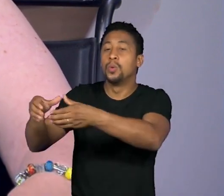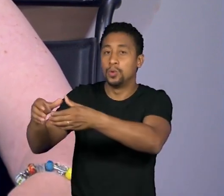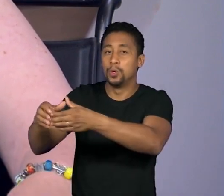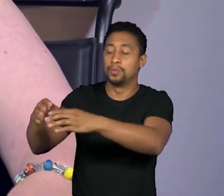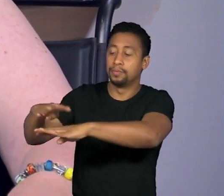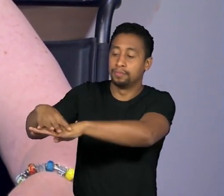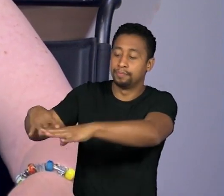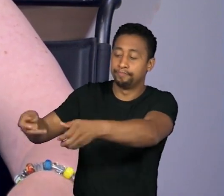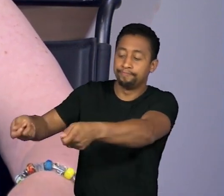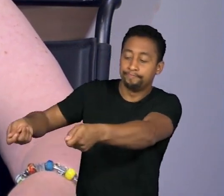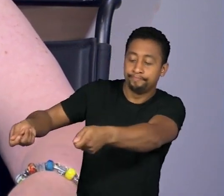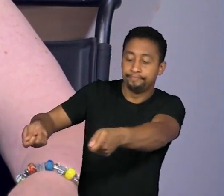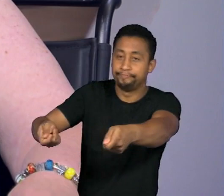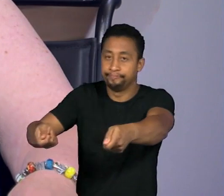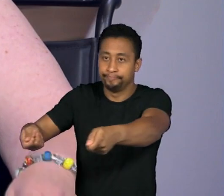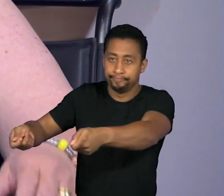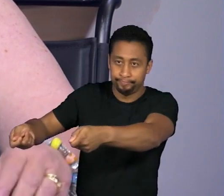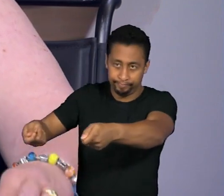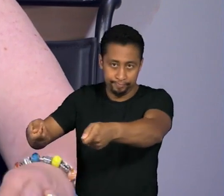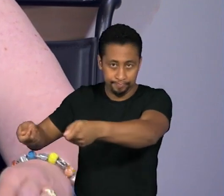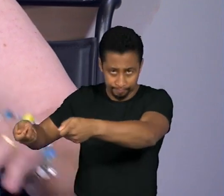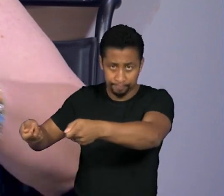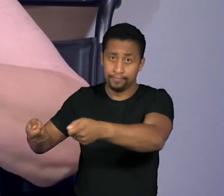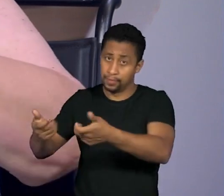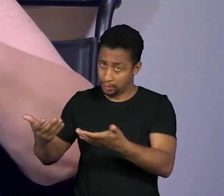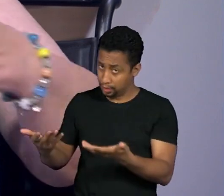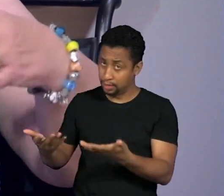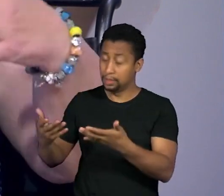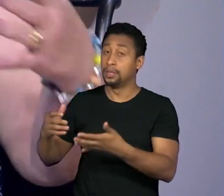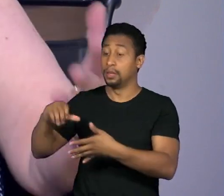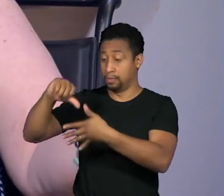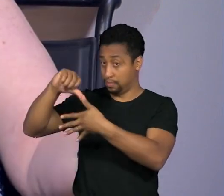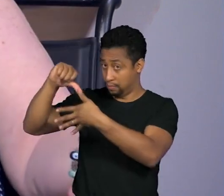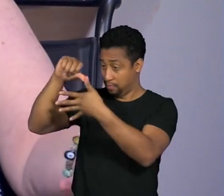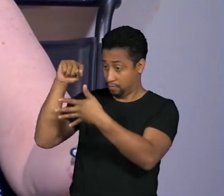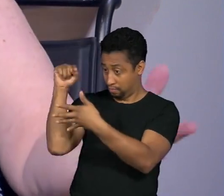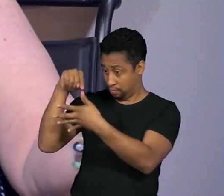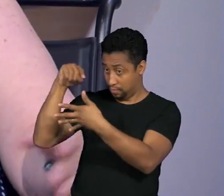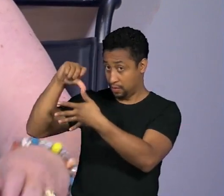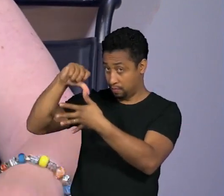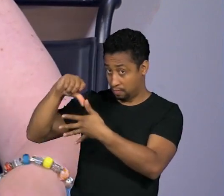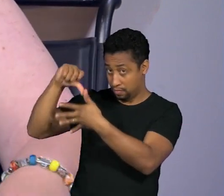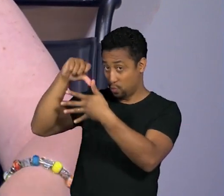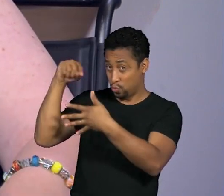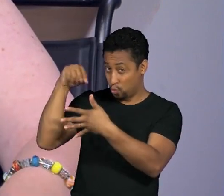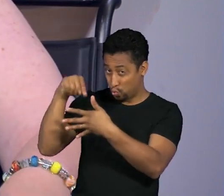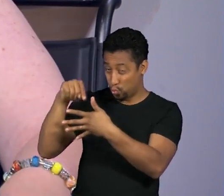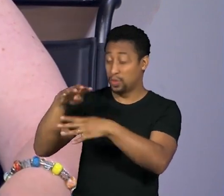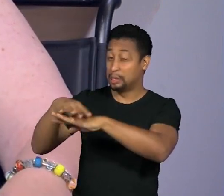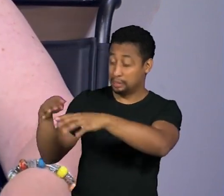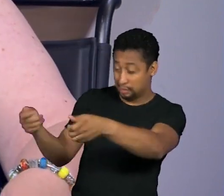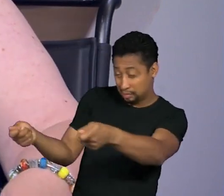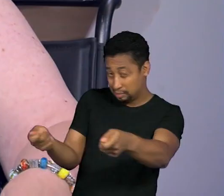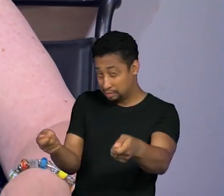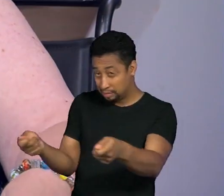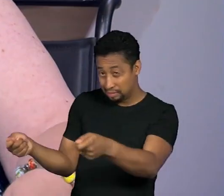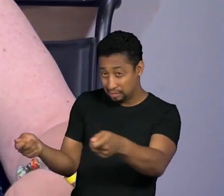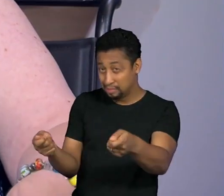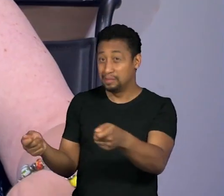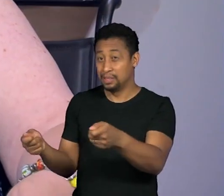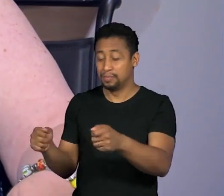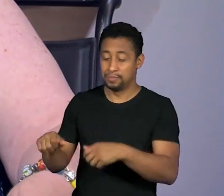no norte da América do Sul, que está englobando, nós temos a maior porção da área